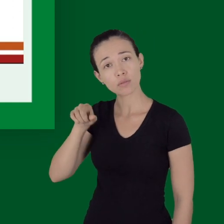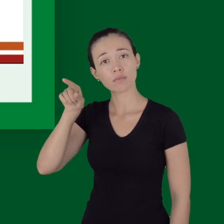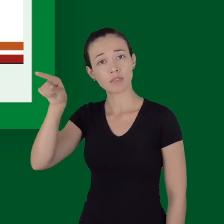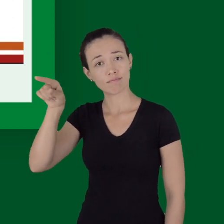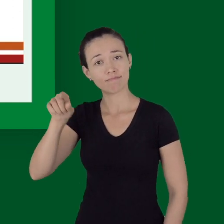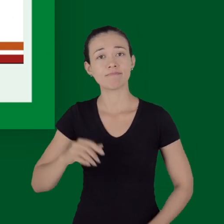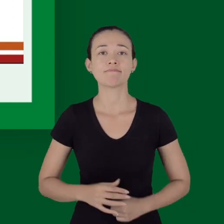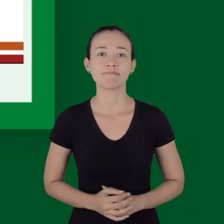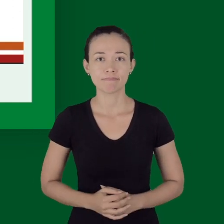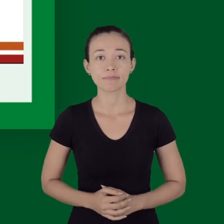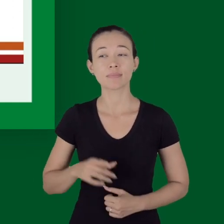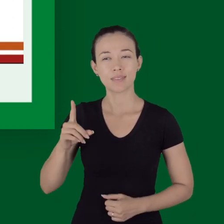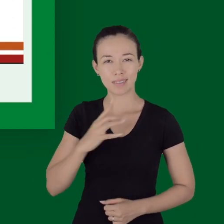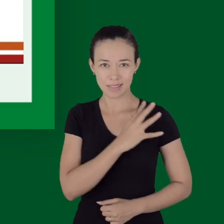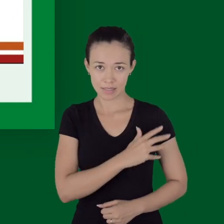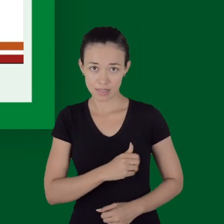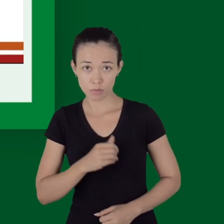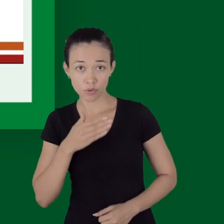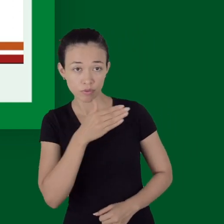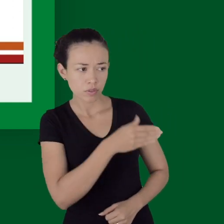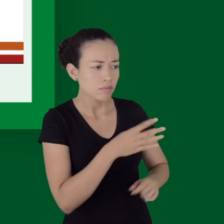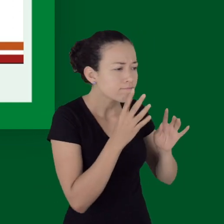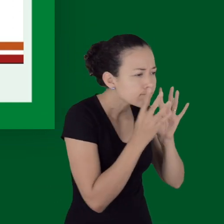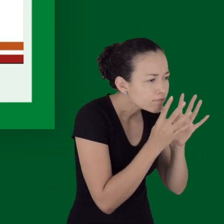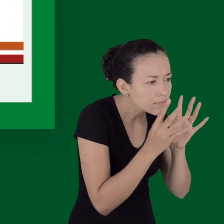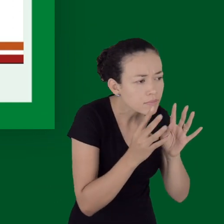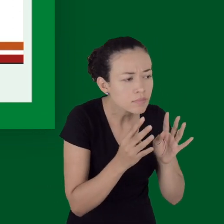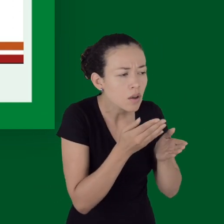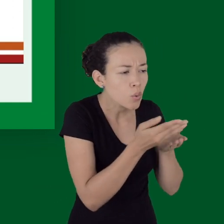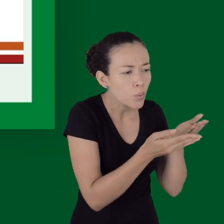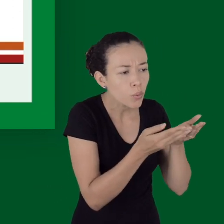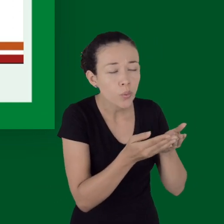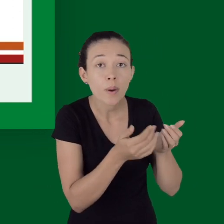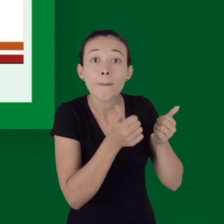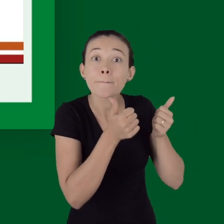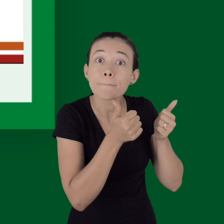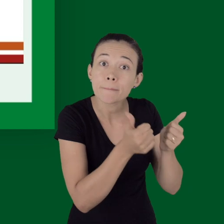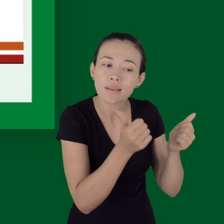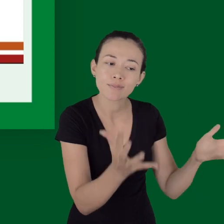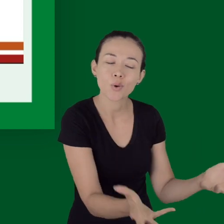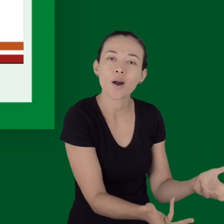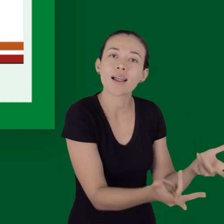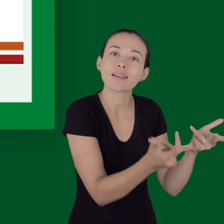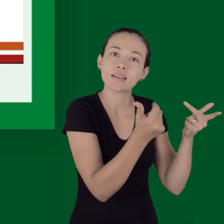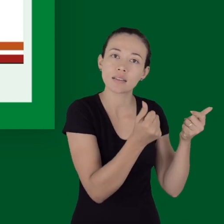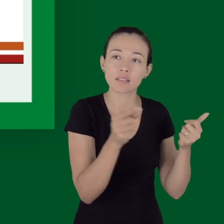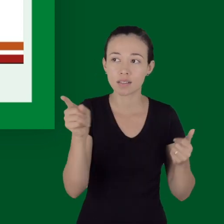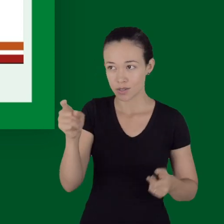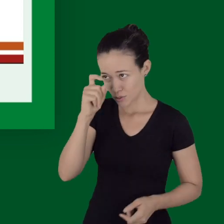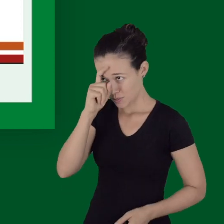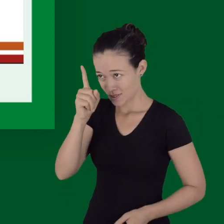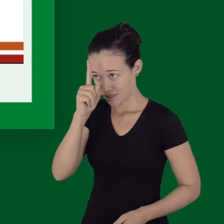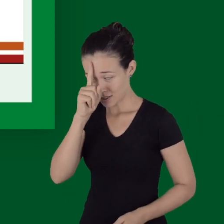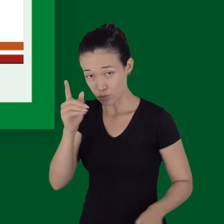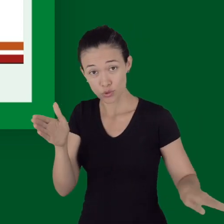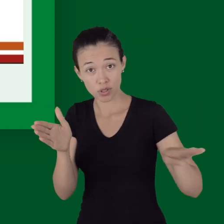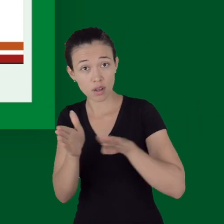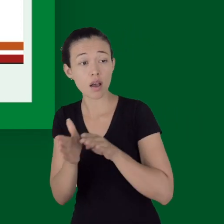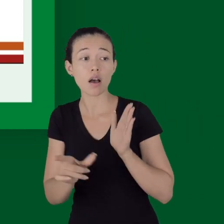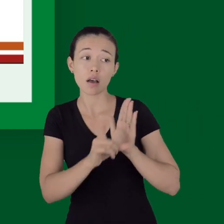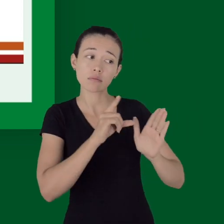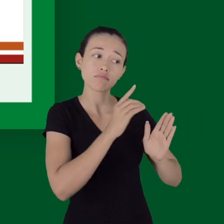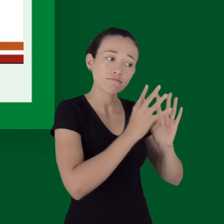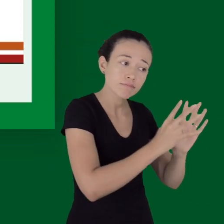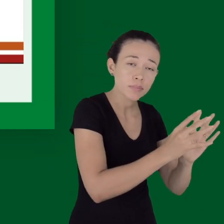entrar em contato. E a utilização do serviço de emergência são preferíveis para oferecer um atendimento pré-hospitalar de